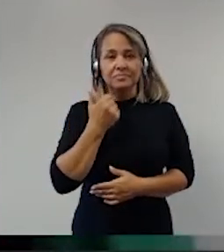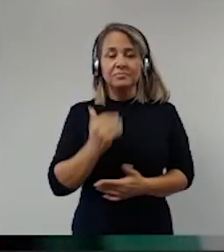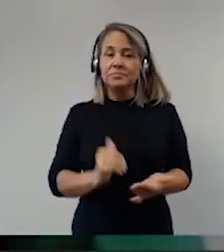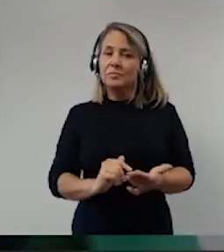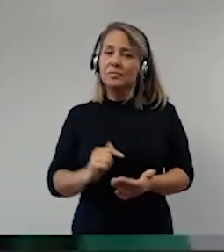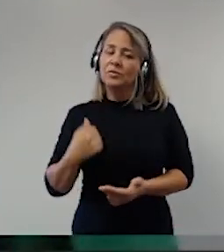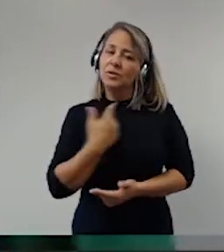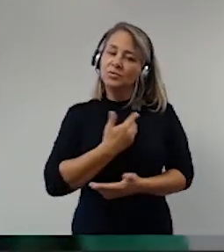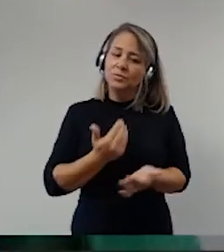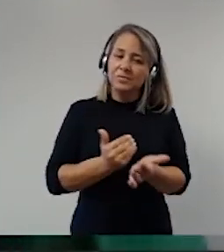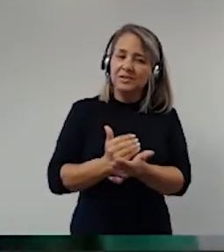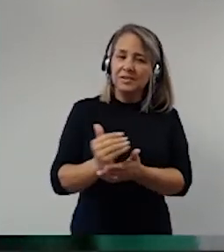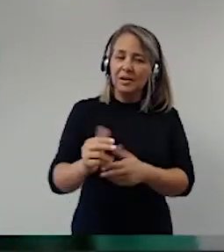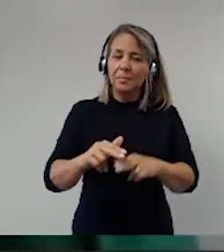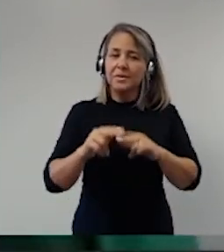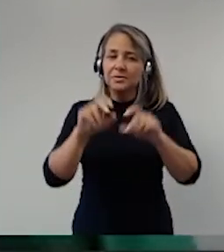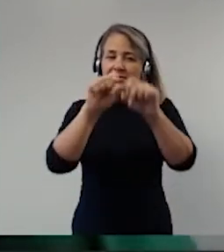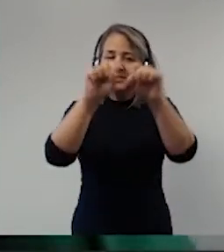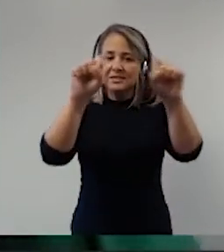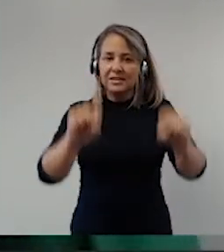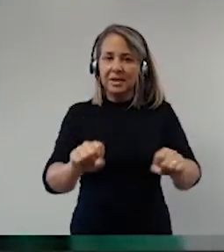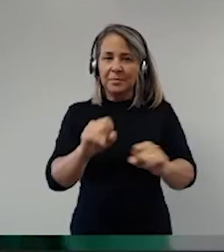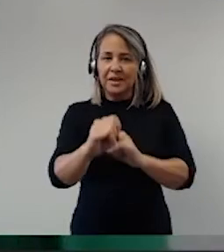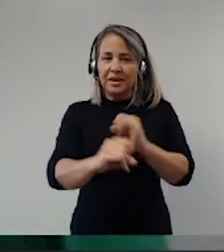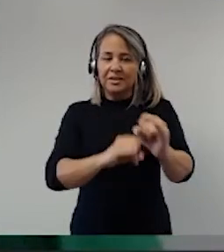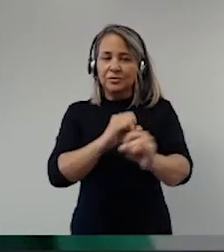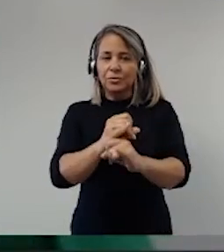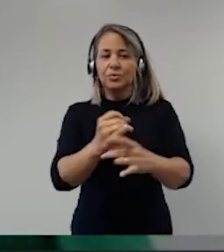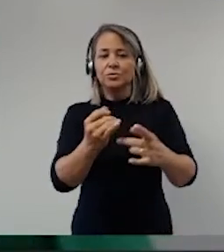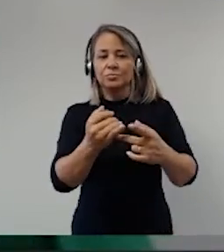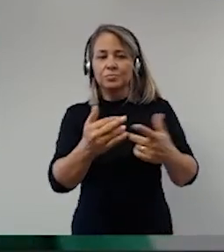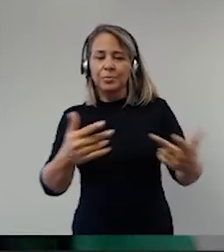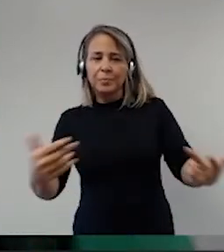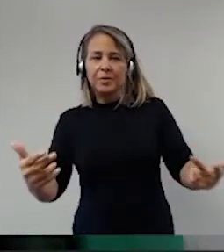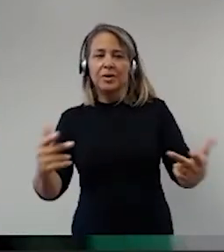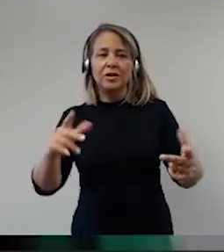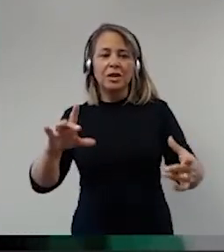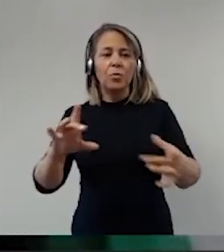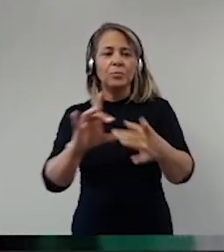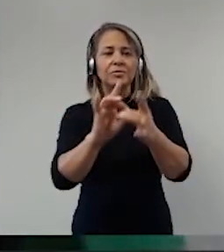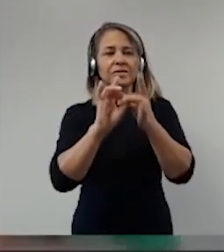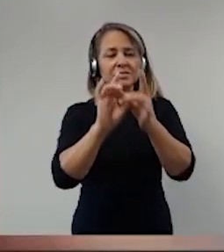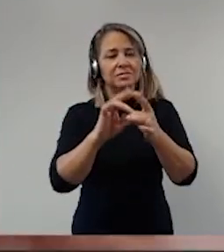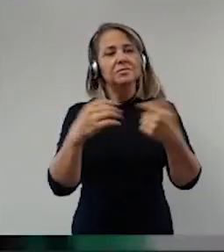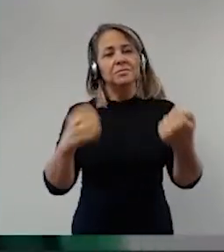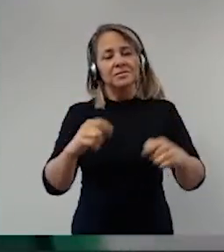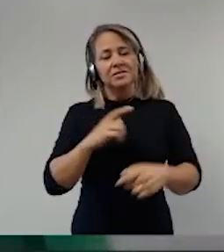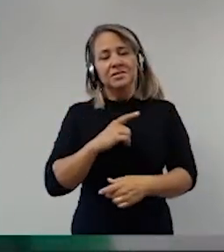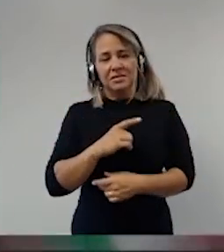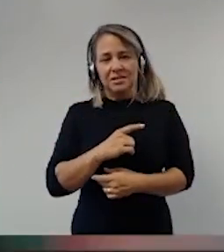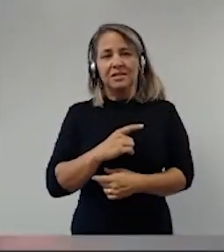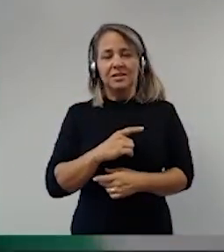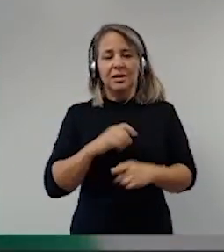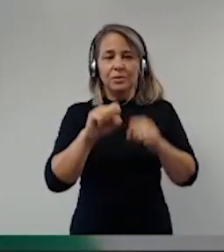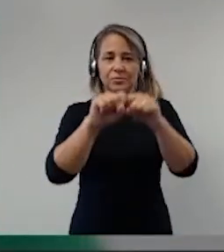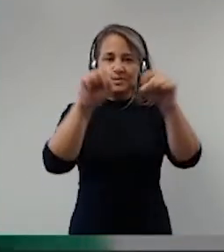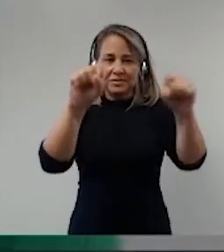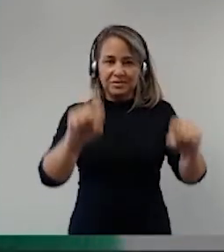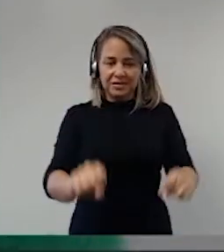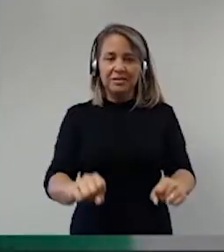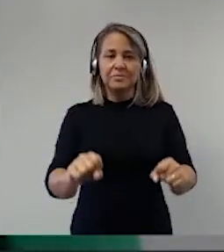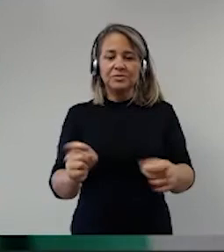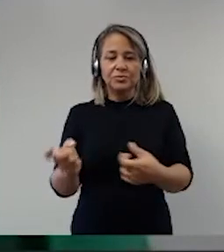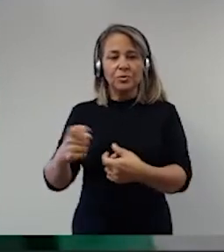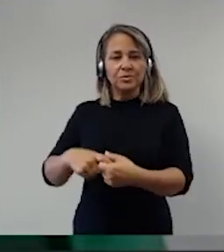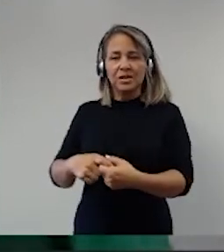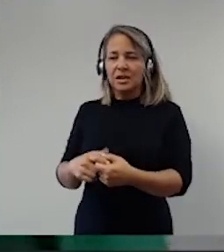muito tempo por essa questão dos sistemas eletrônicos, da unificação que a gente precisa ter, dos sistemas voltarem, a gente